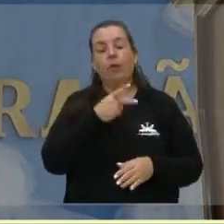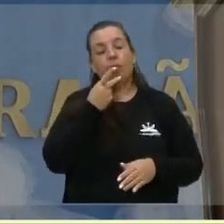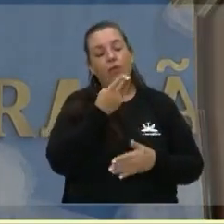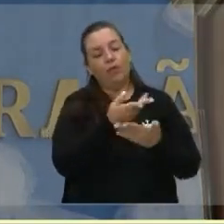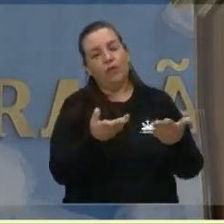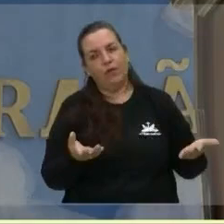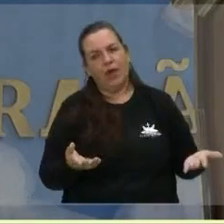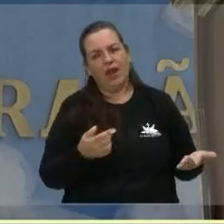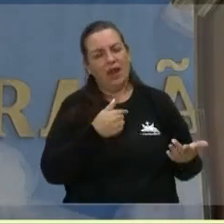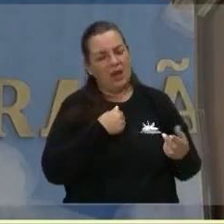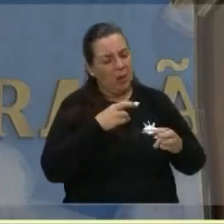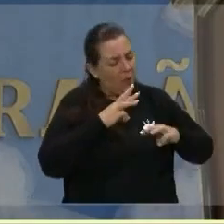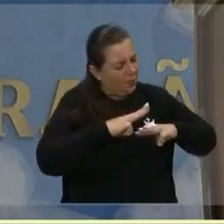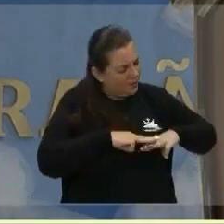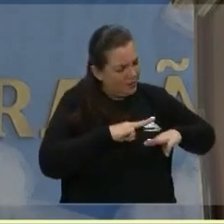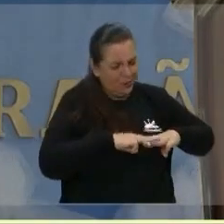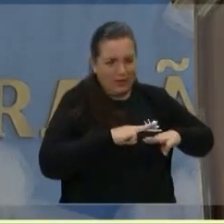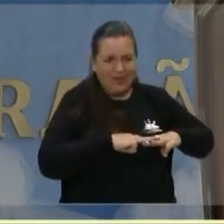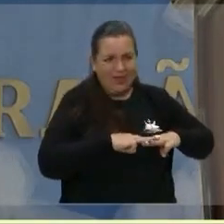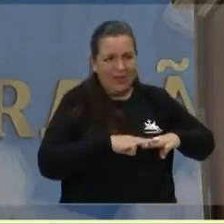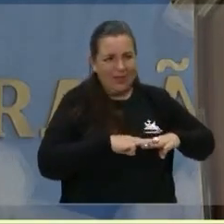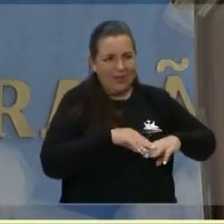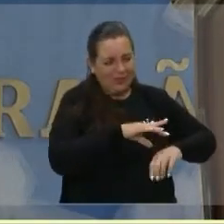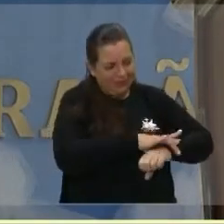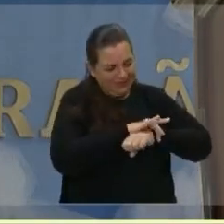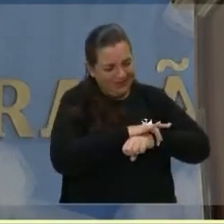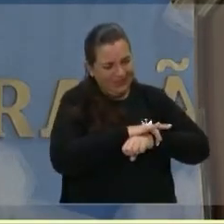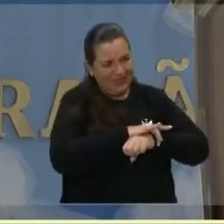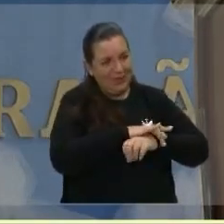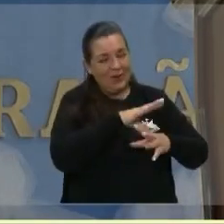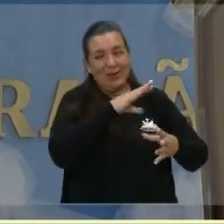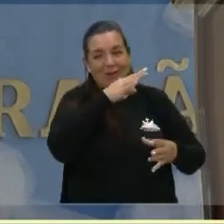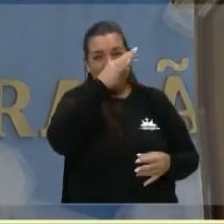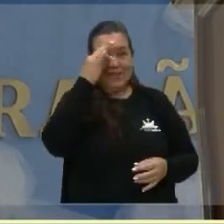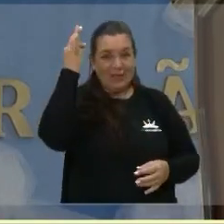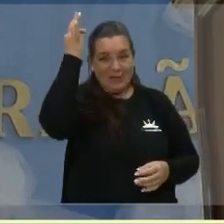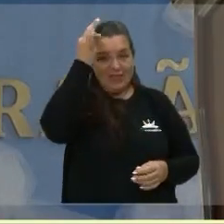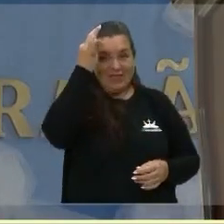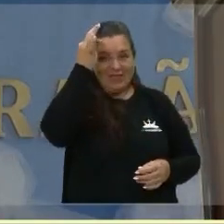como prisioneiro do Espírito,